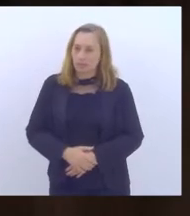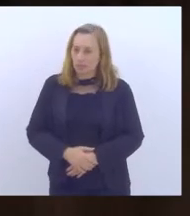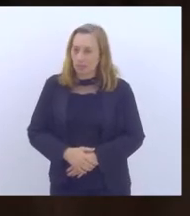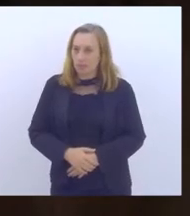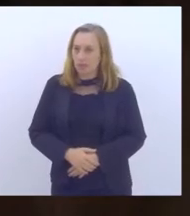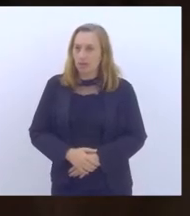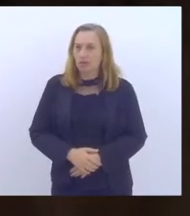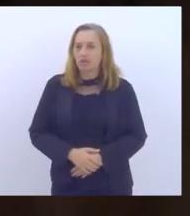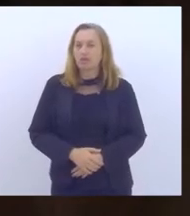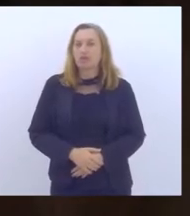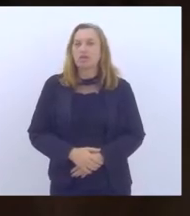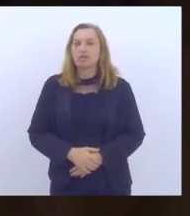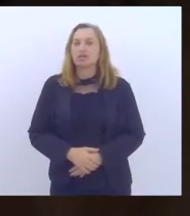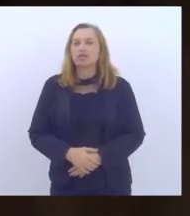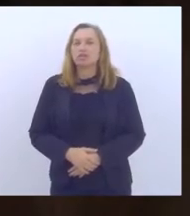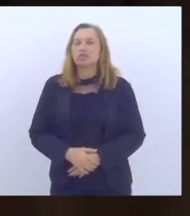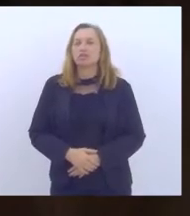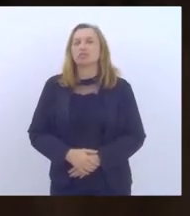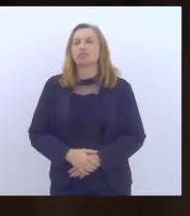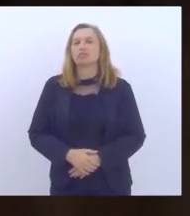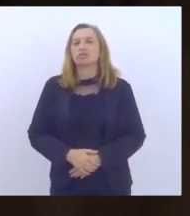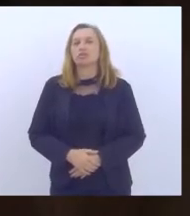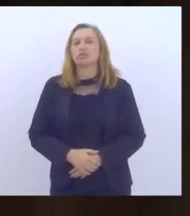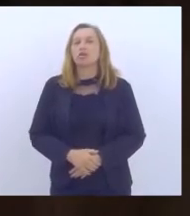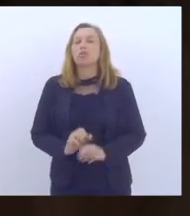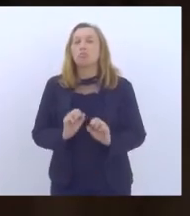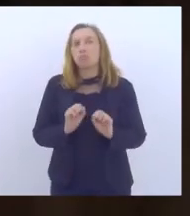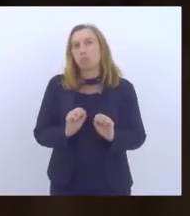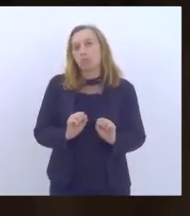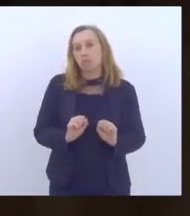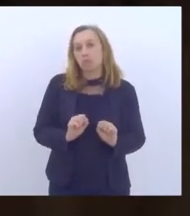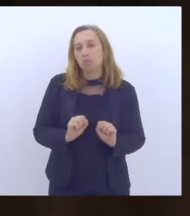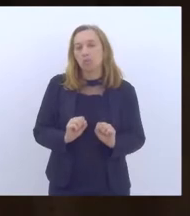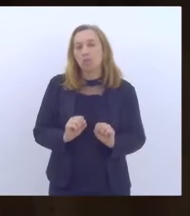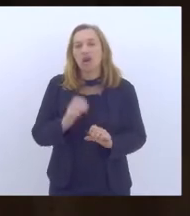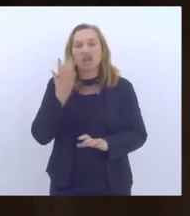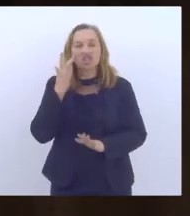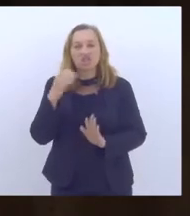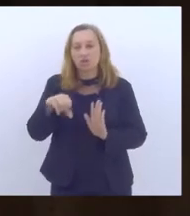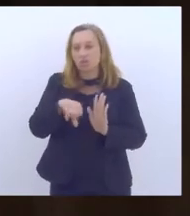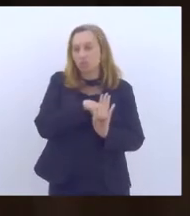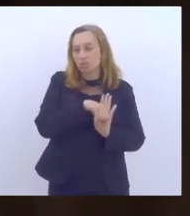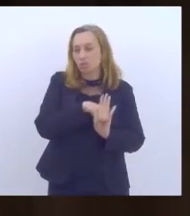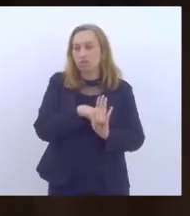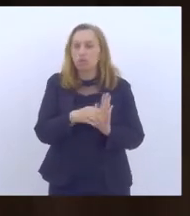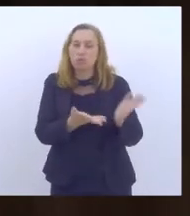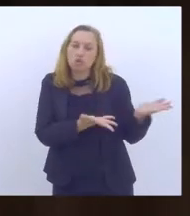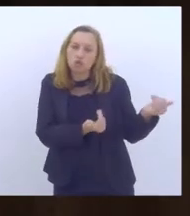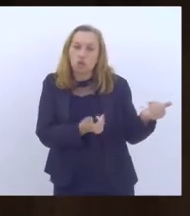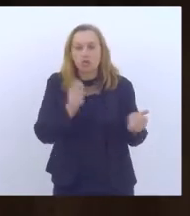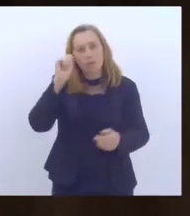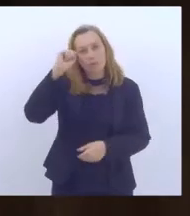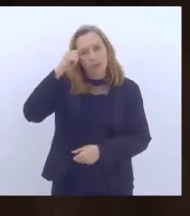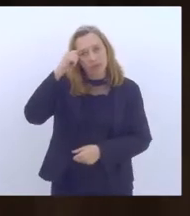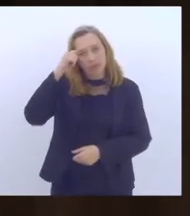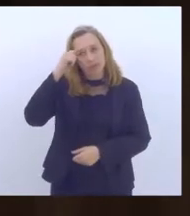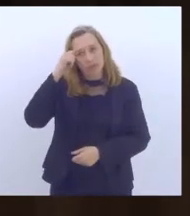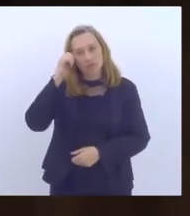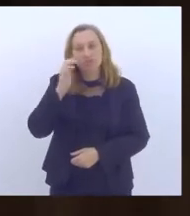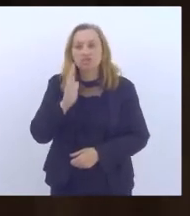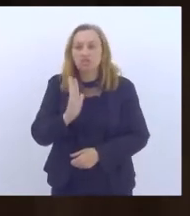com aquilo que se Perfila um possível criminoso como um jovem preto